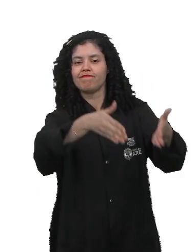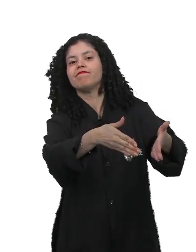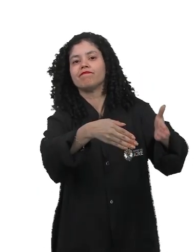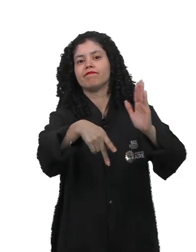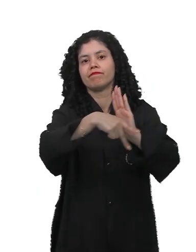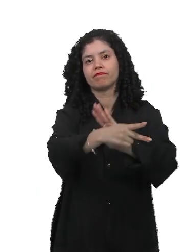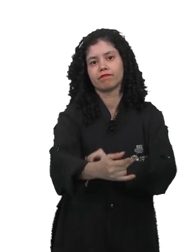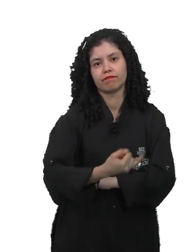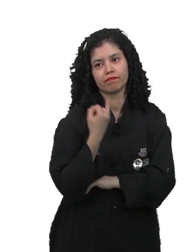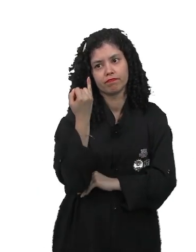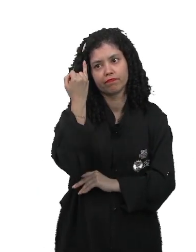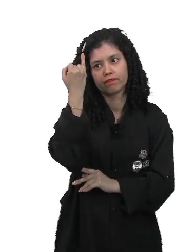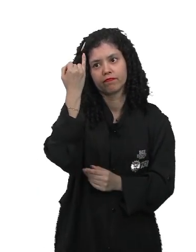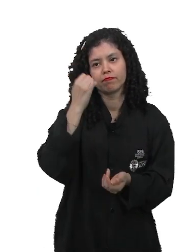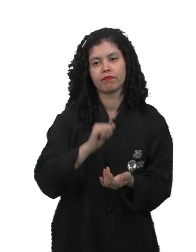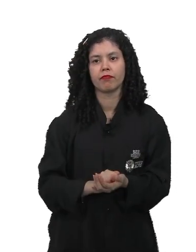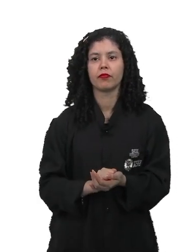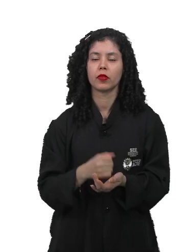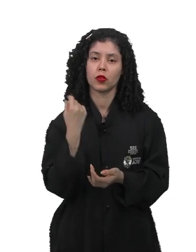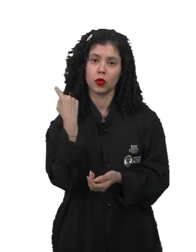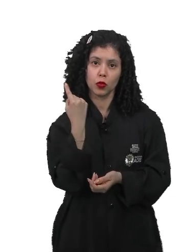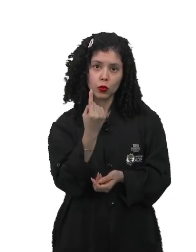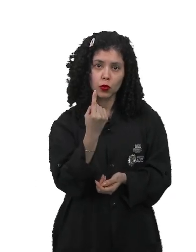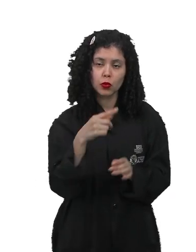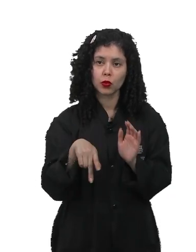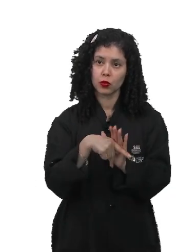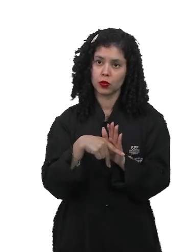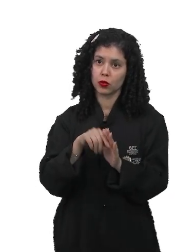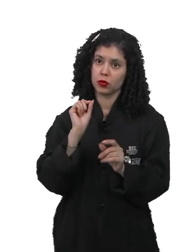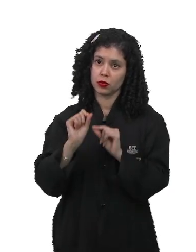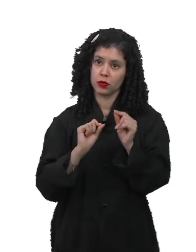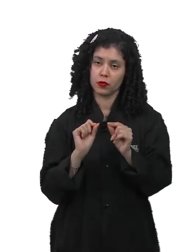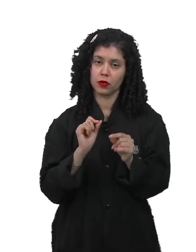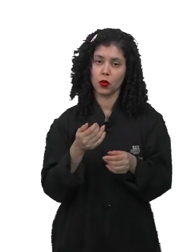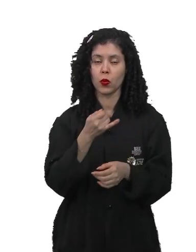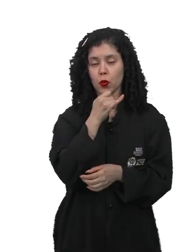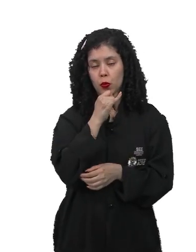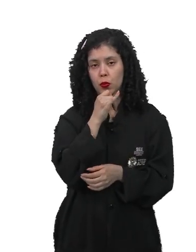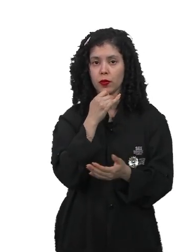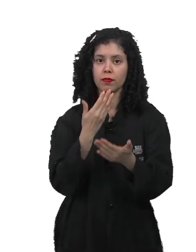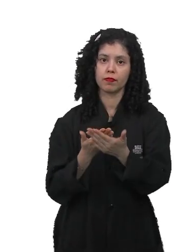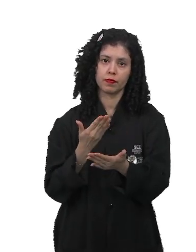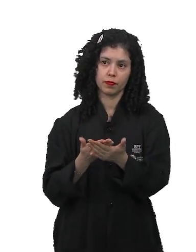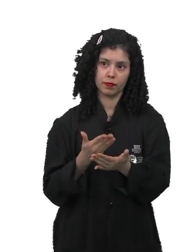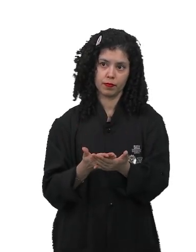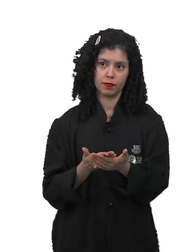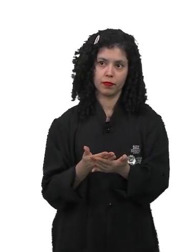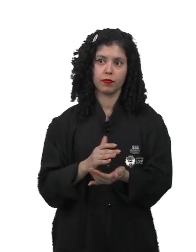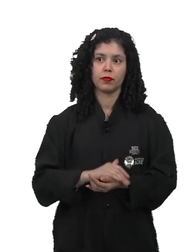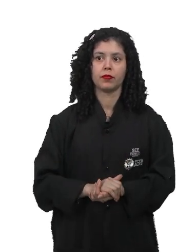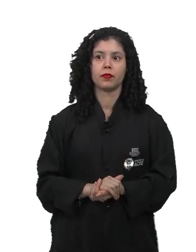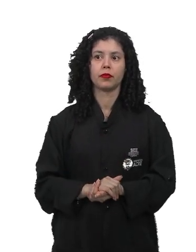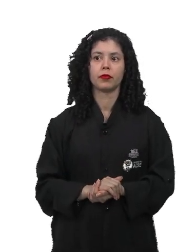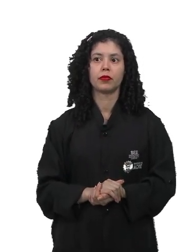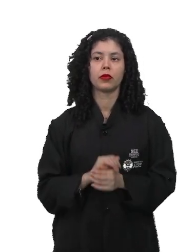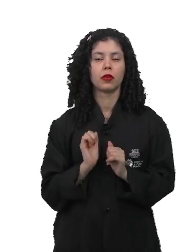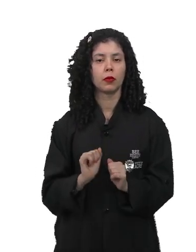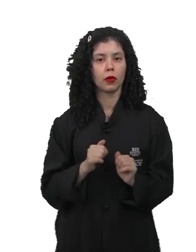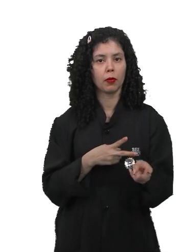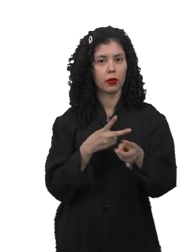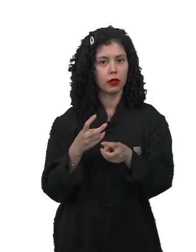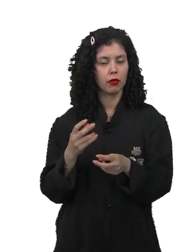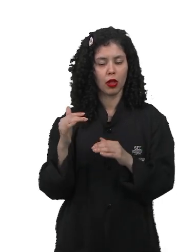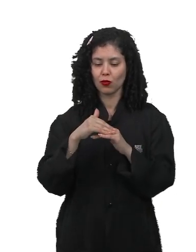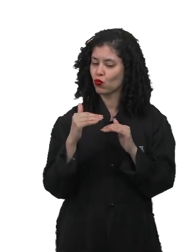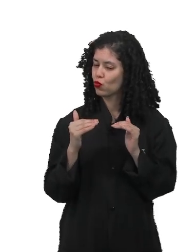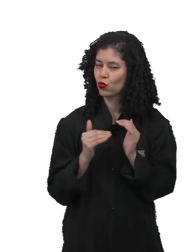objetivos principais. E um desses objetivos nós colocamos aqui como exemplo os estudos. Então, você pode observar que